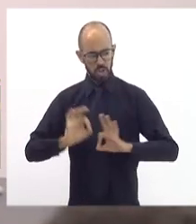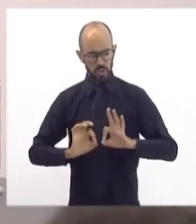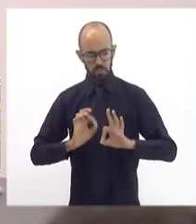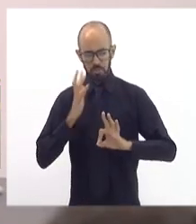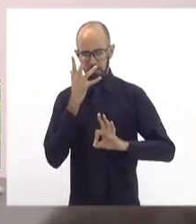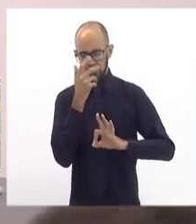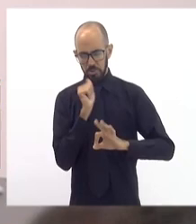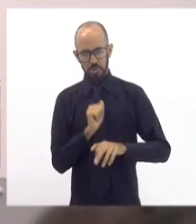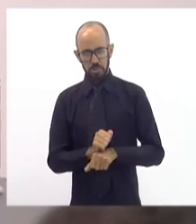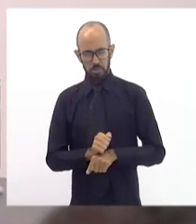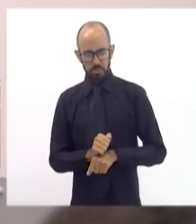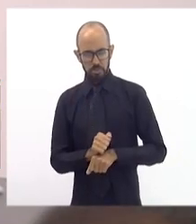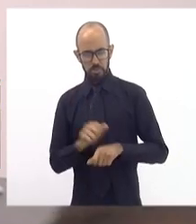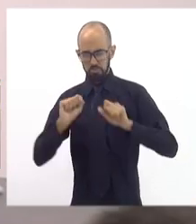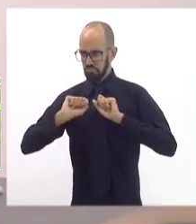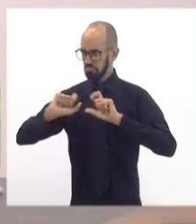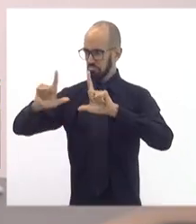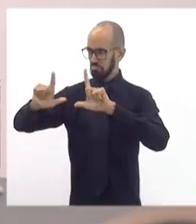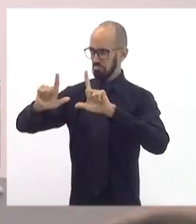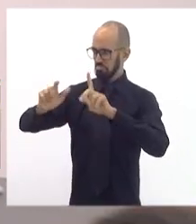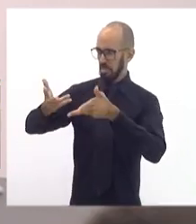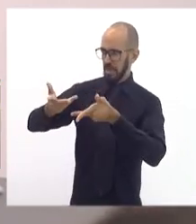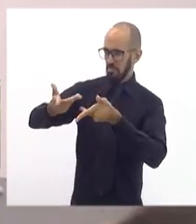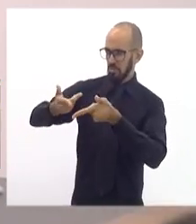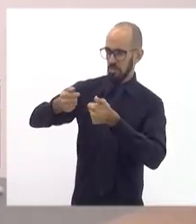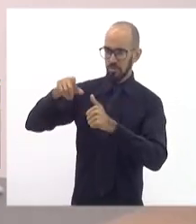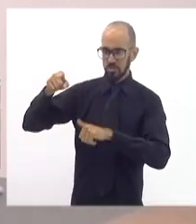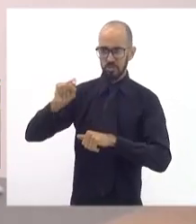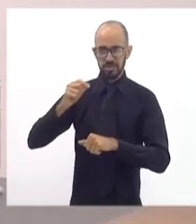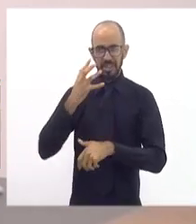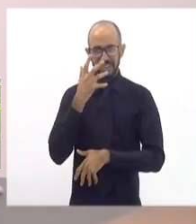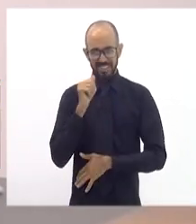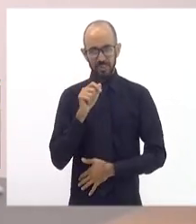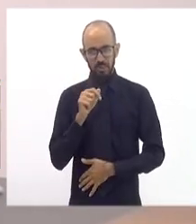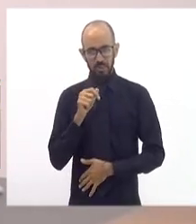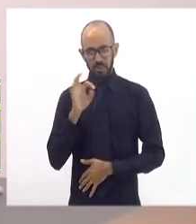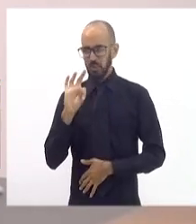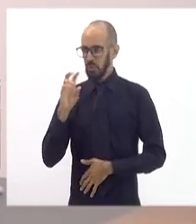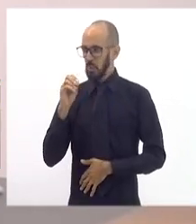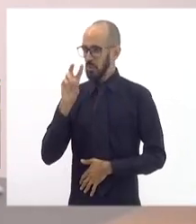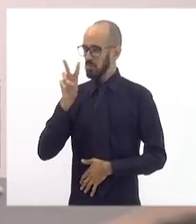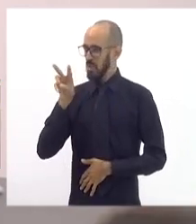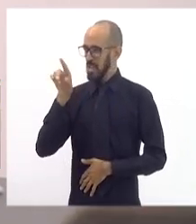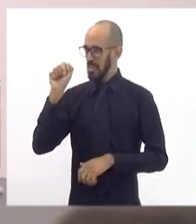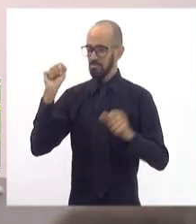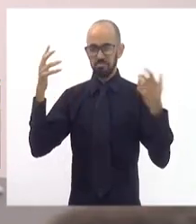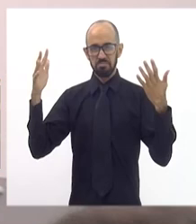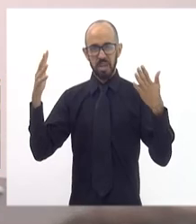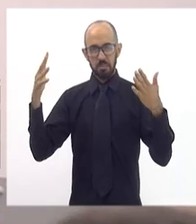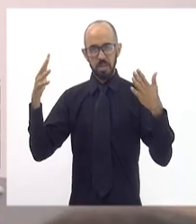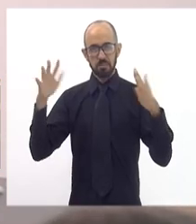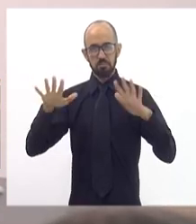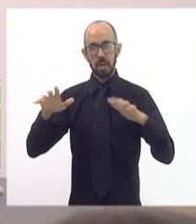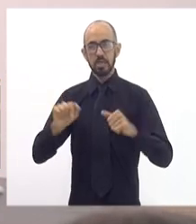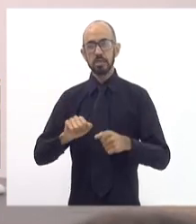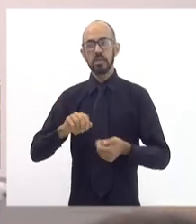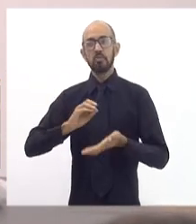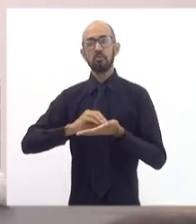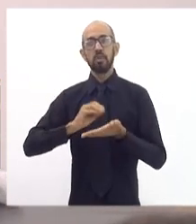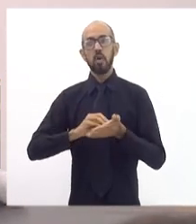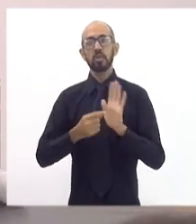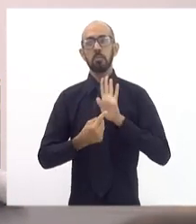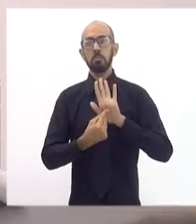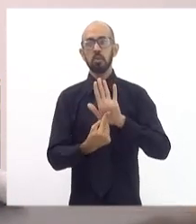no slide que é maravilhoso essa coisa é linda todo mundo vem bate palma mas ela não mostra o rasto de destruição